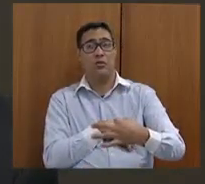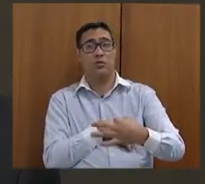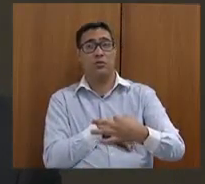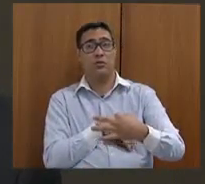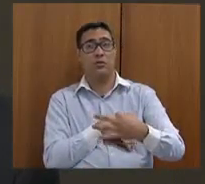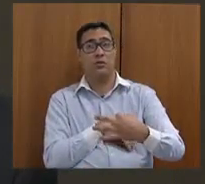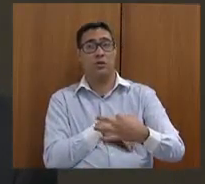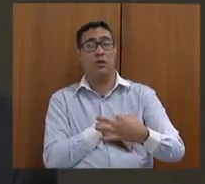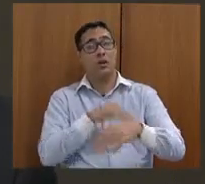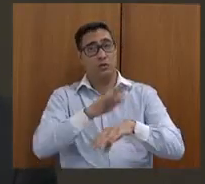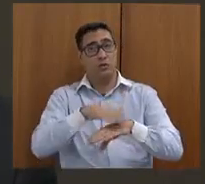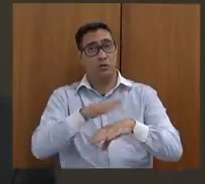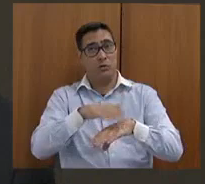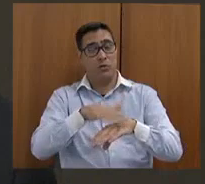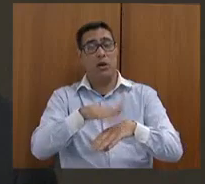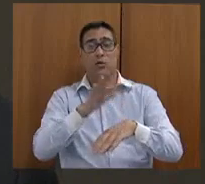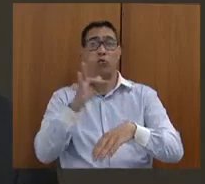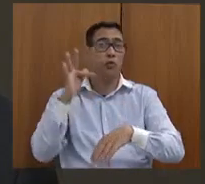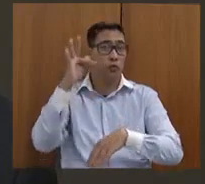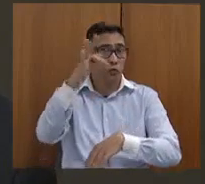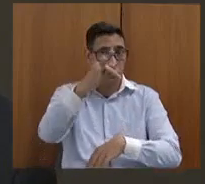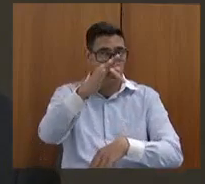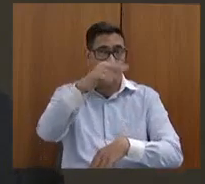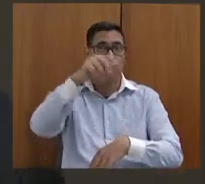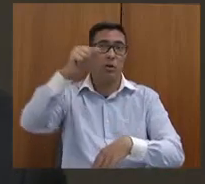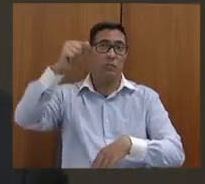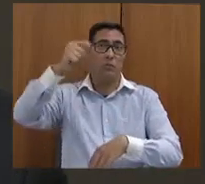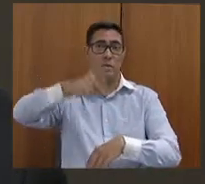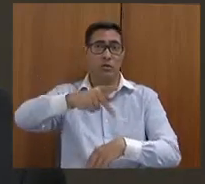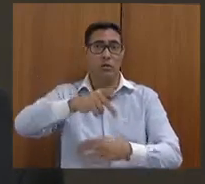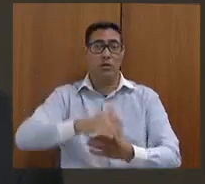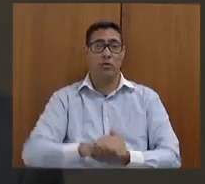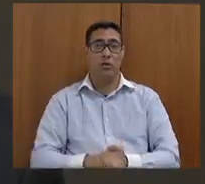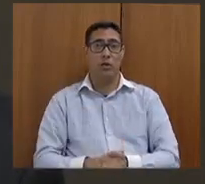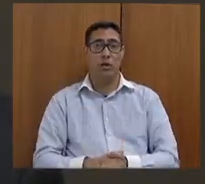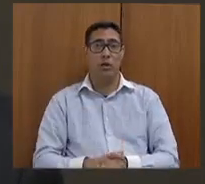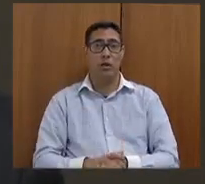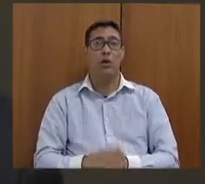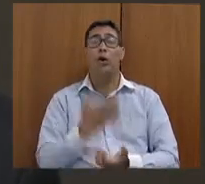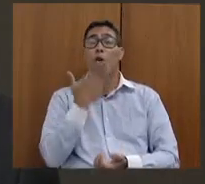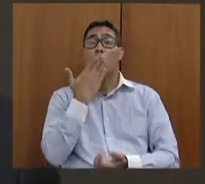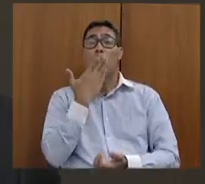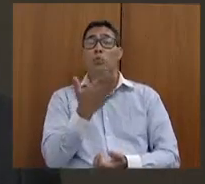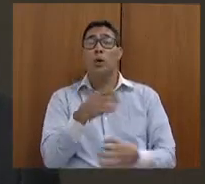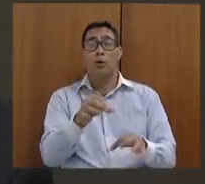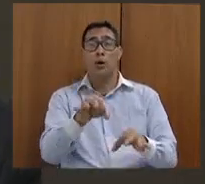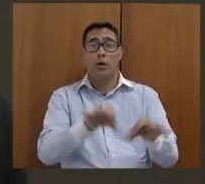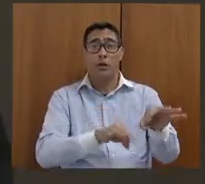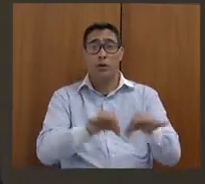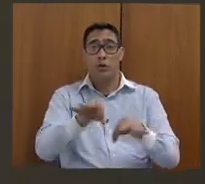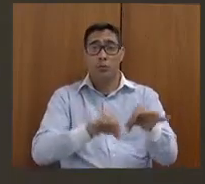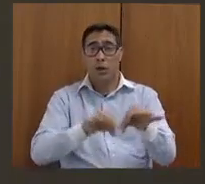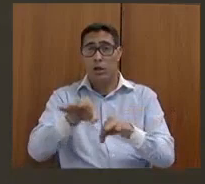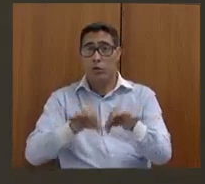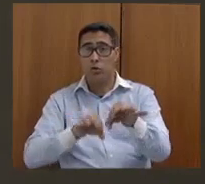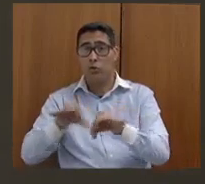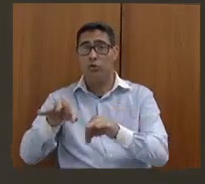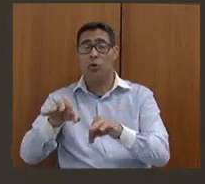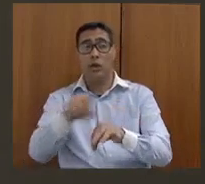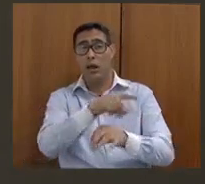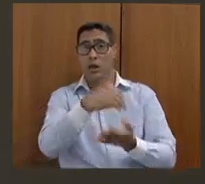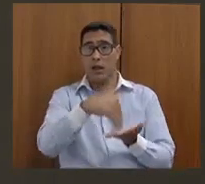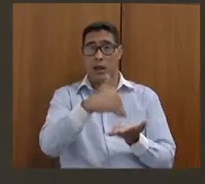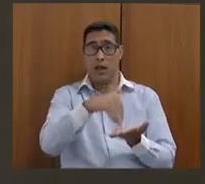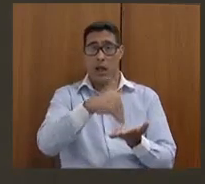inclusive na sua aposentadoria né Qual é o plano que a secretaria de educação tem para poder